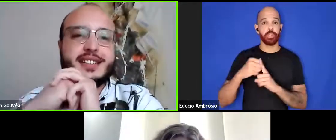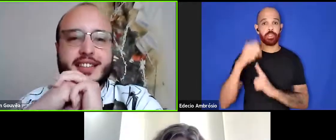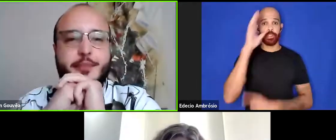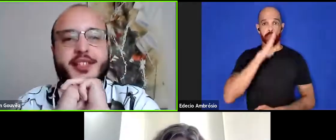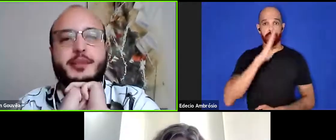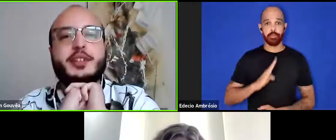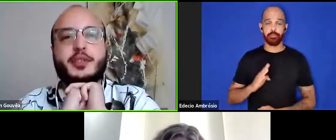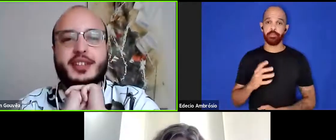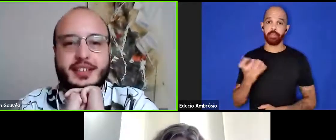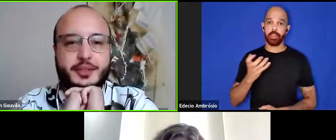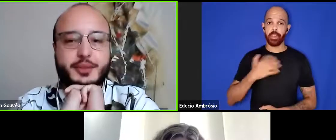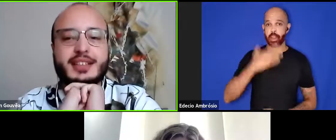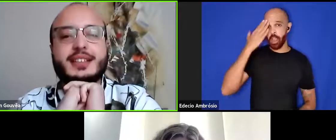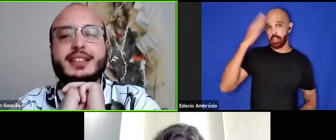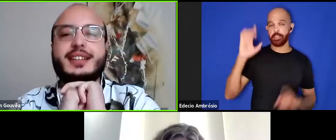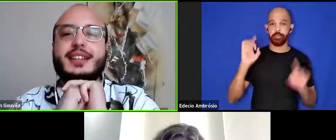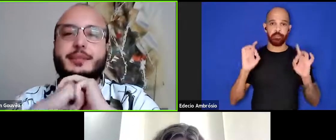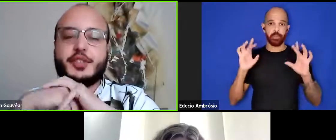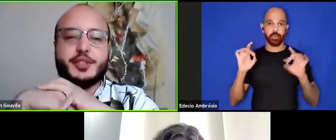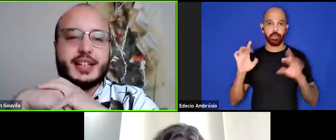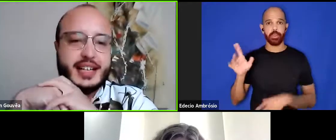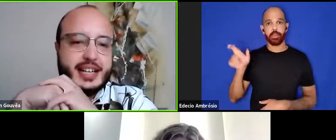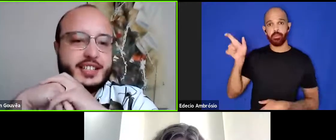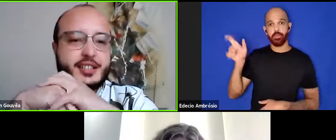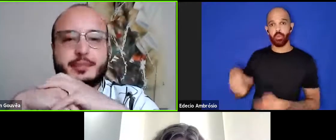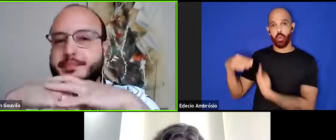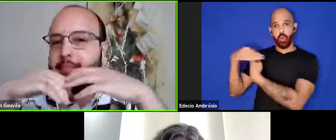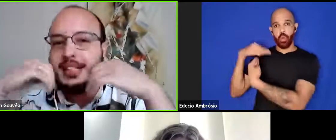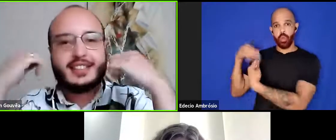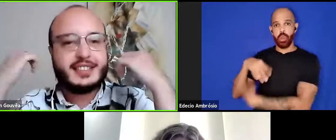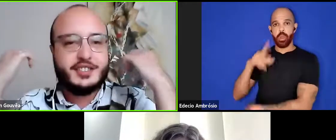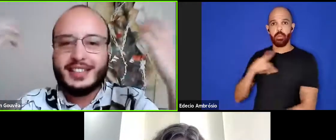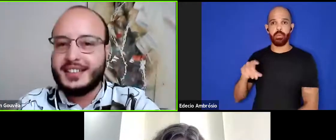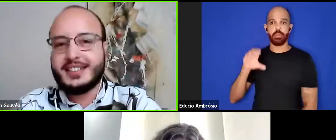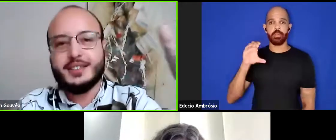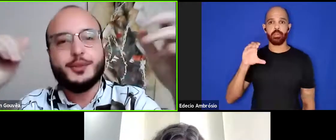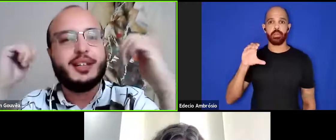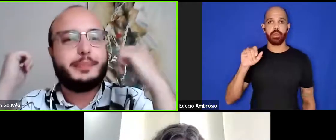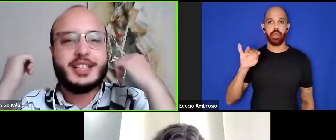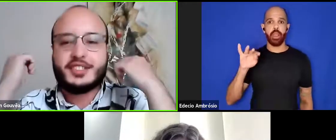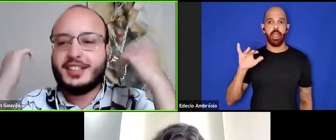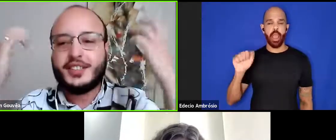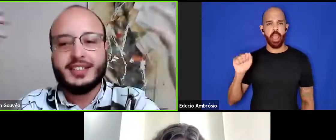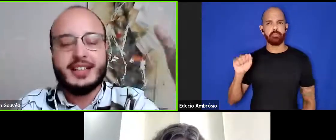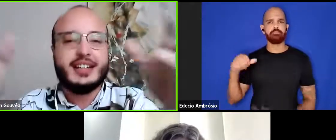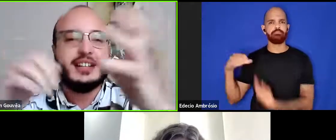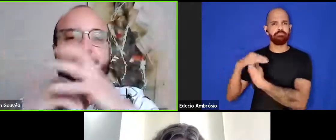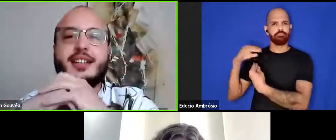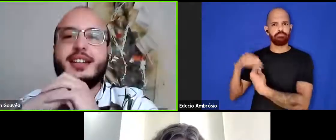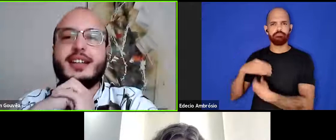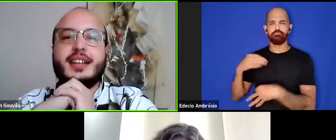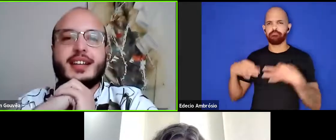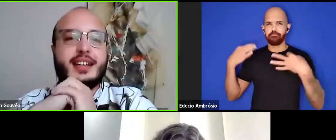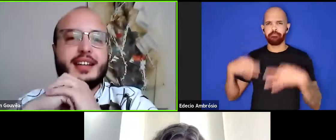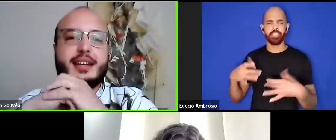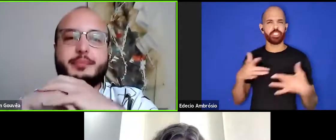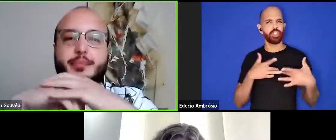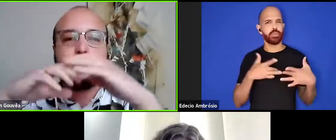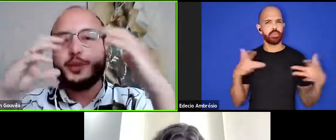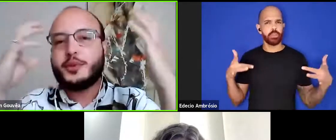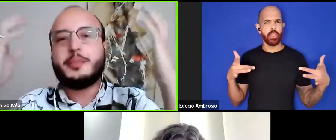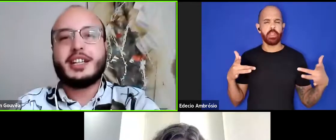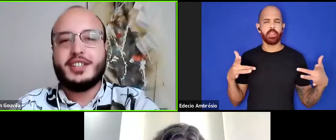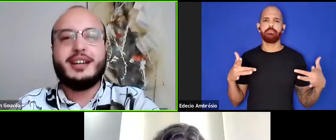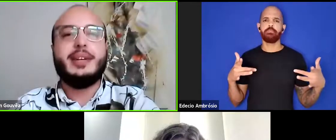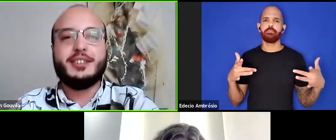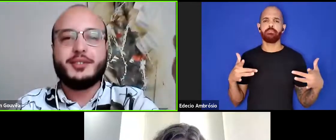gostaria de agradecer especialmente a minha orientadora, professora Kátia, pela diretriz segura, pela generosidade,